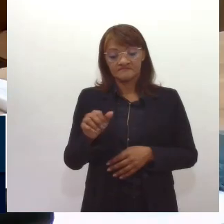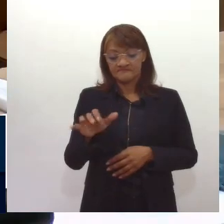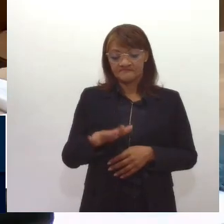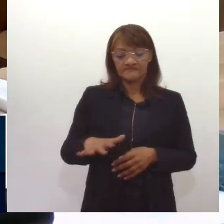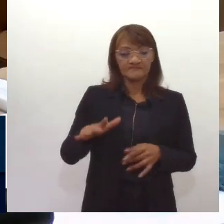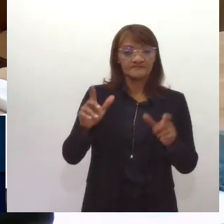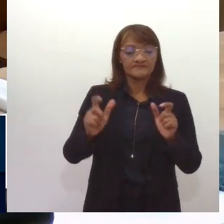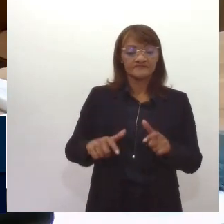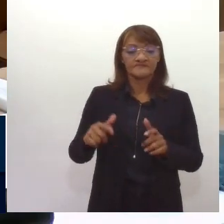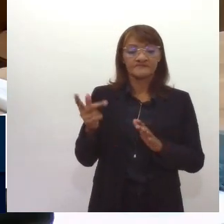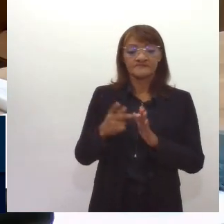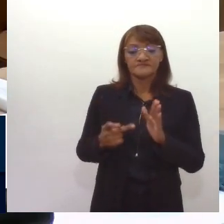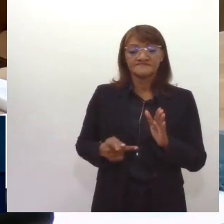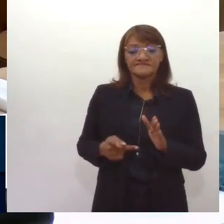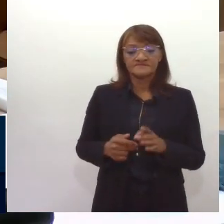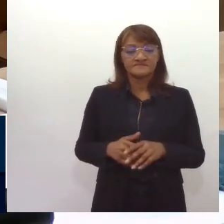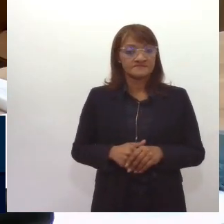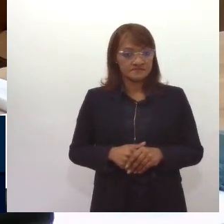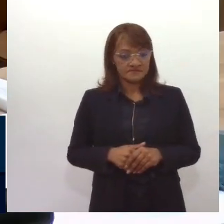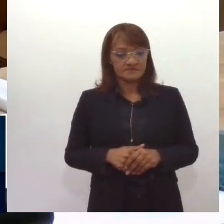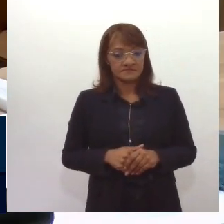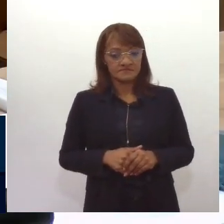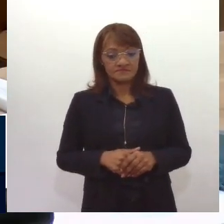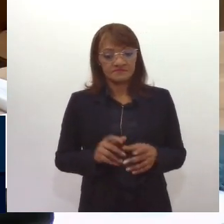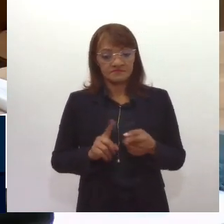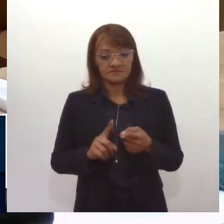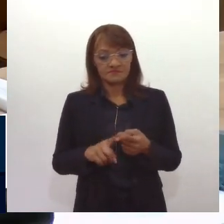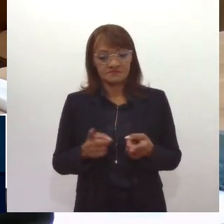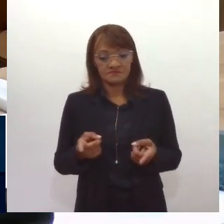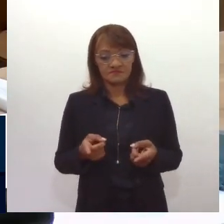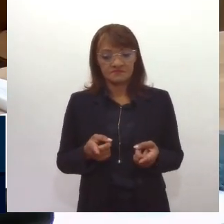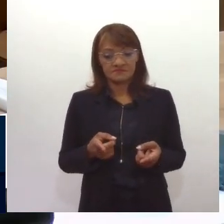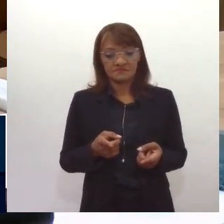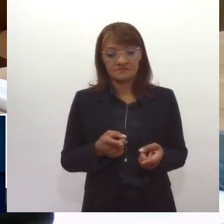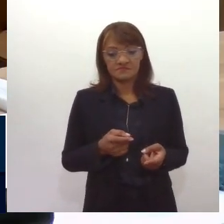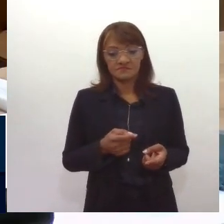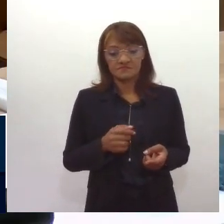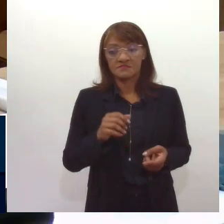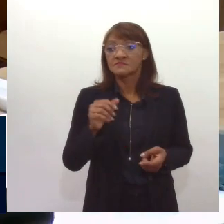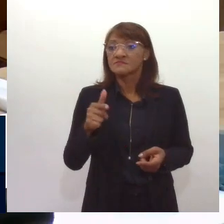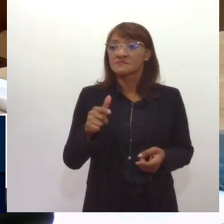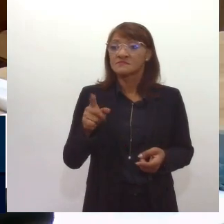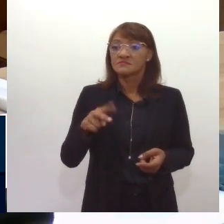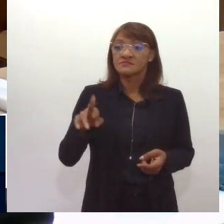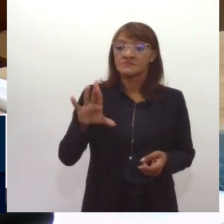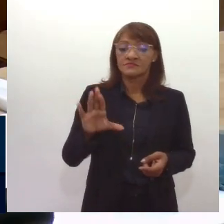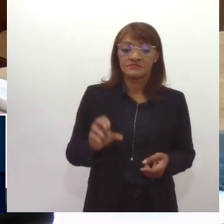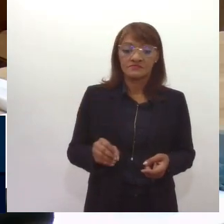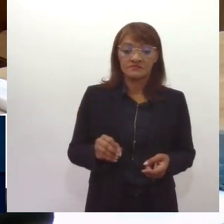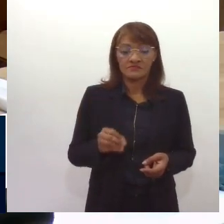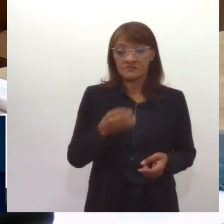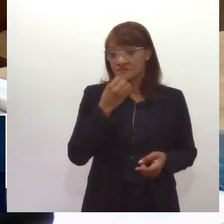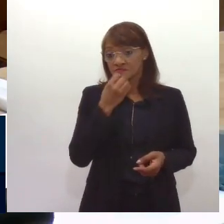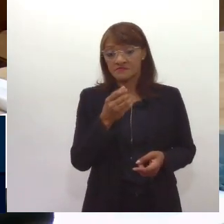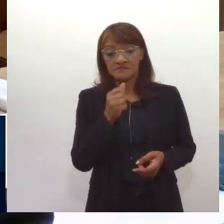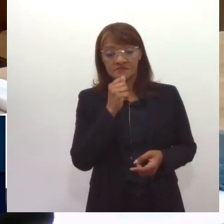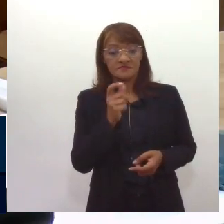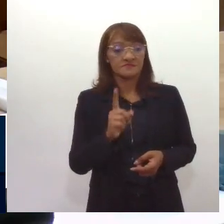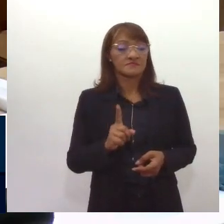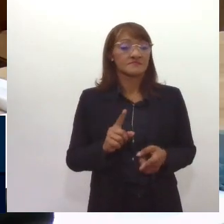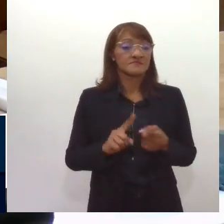próprio Edivaldo, né, que está construindo obras ali, não está beneficiando principalmente o modo, né,